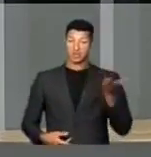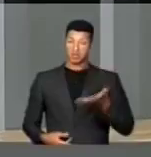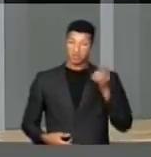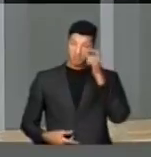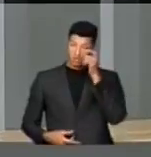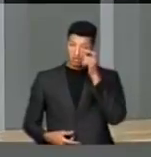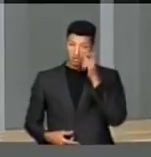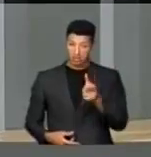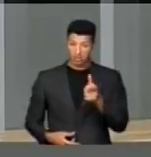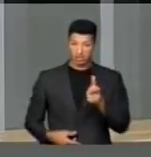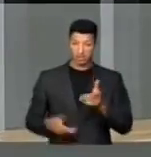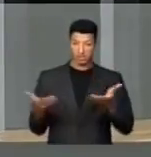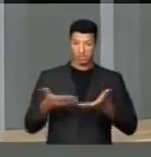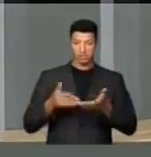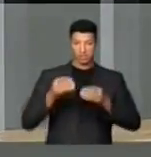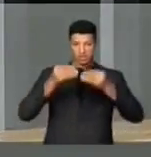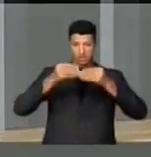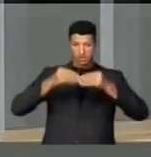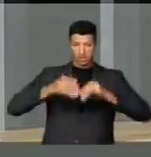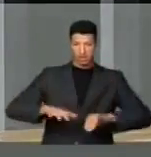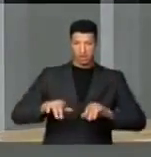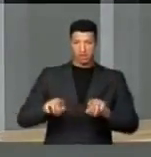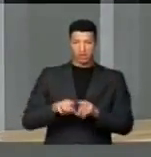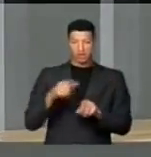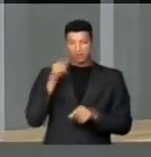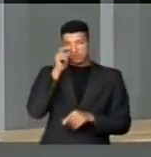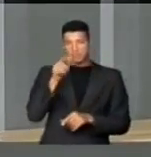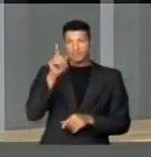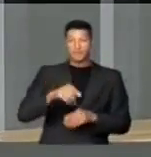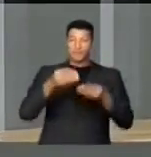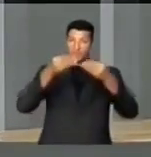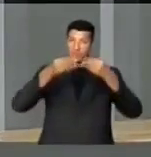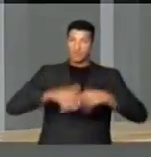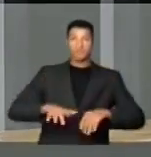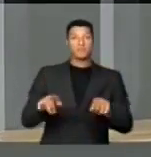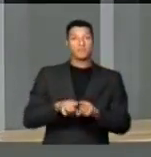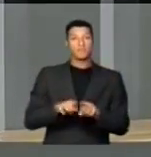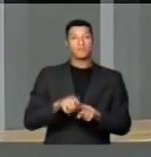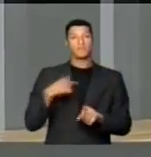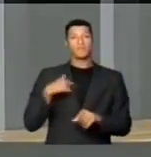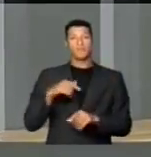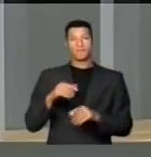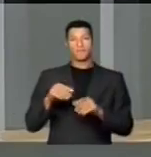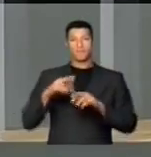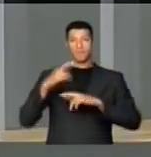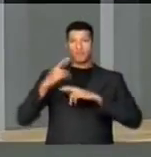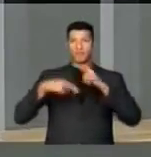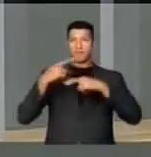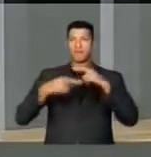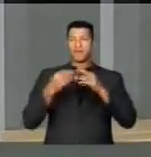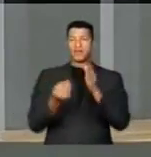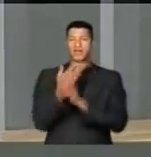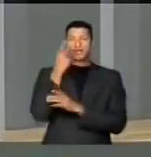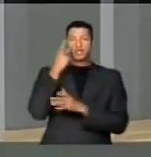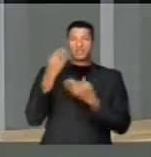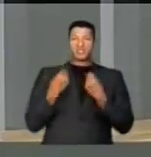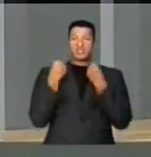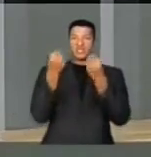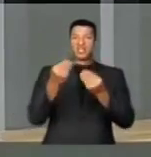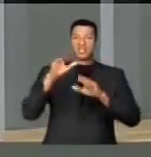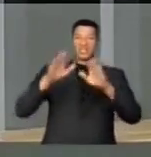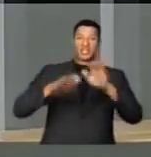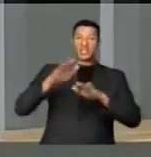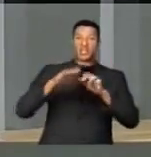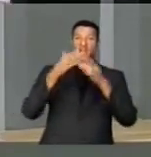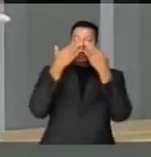interesse de prejudicar, porque o interesse é esse, prejudicar as fontes renováveis para dar talvez